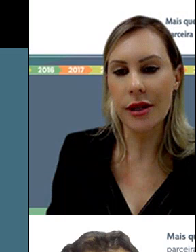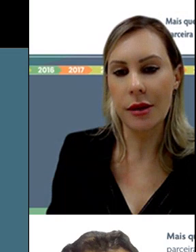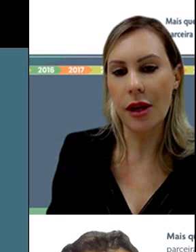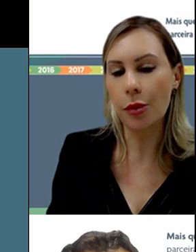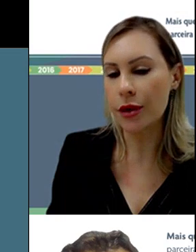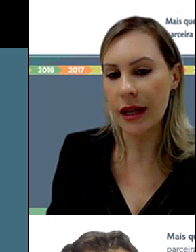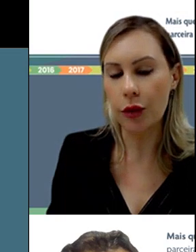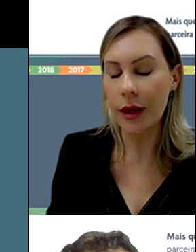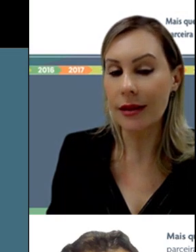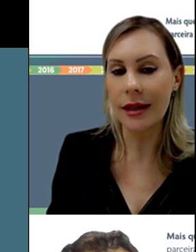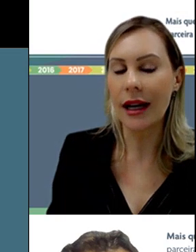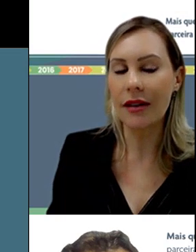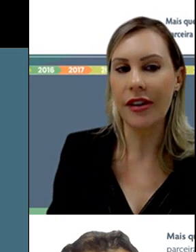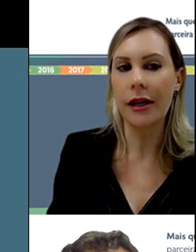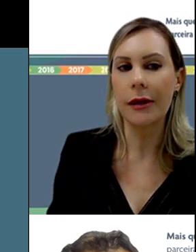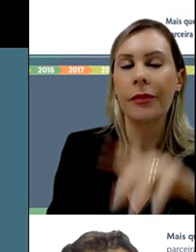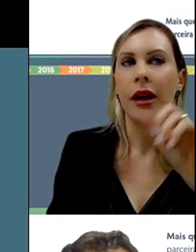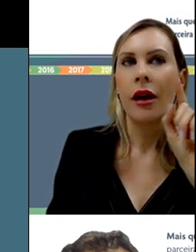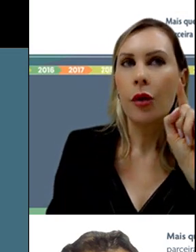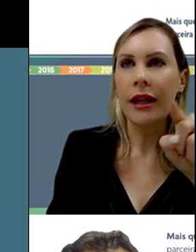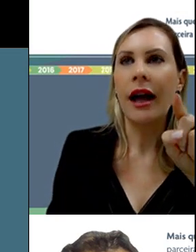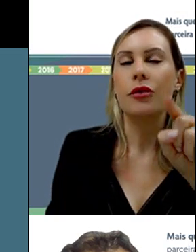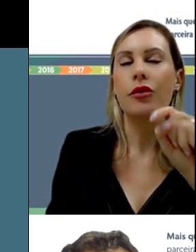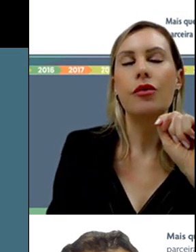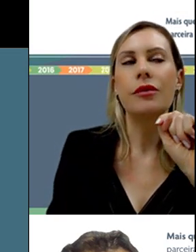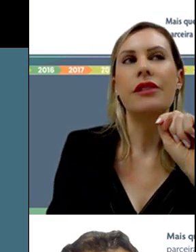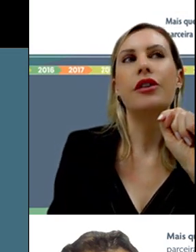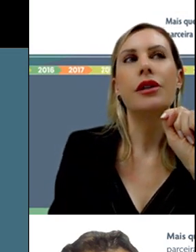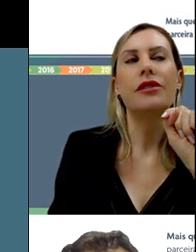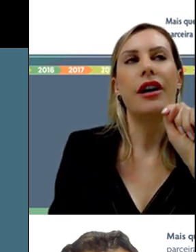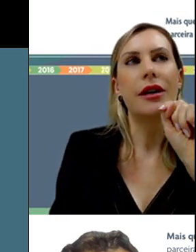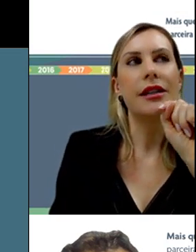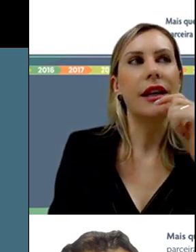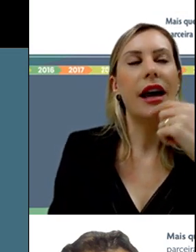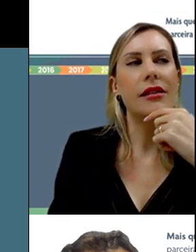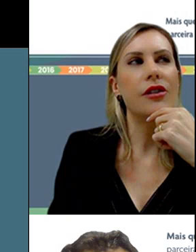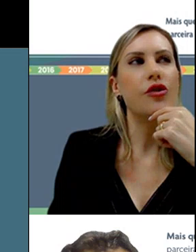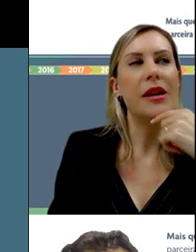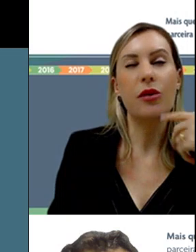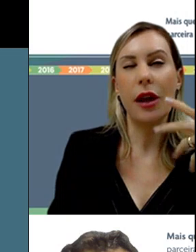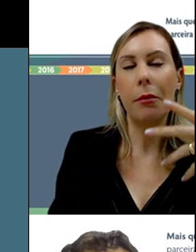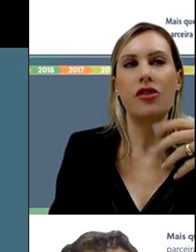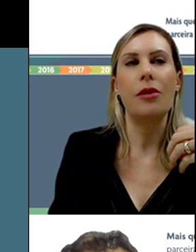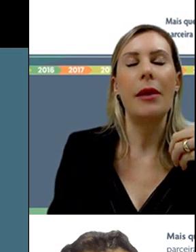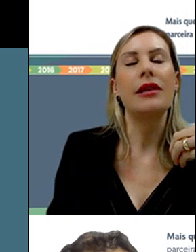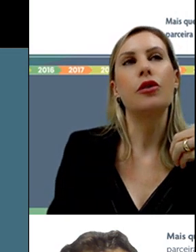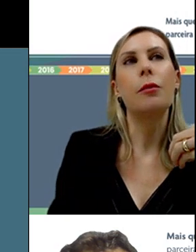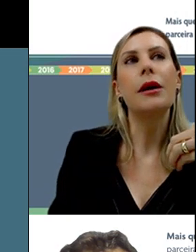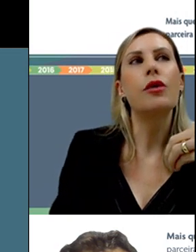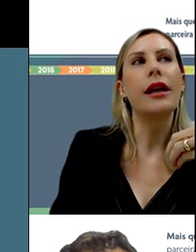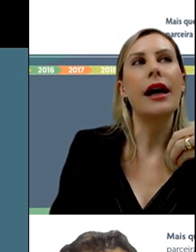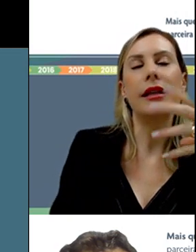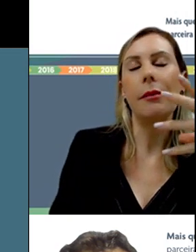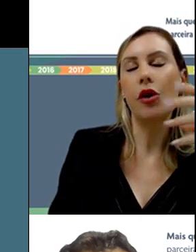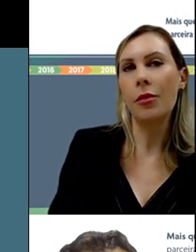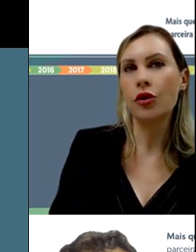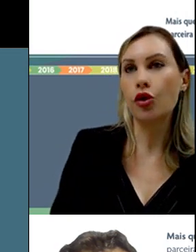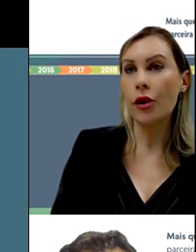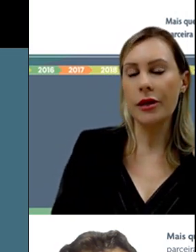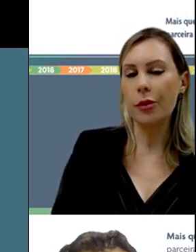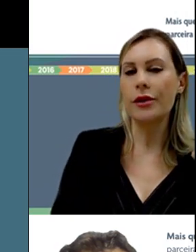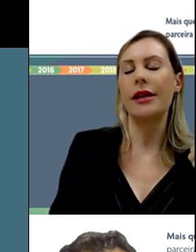está em 2,5% e assim ela fica. Cuidado, que alguns servidores falam assim, ah, Sandy, mas eu tenho um PGBL no banco e lá ele